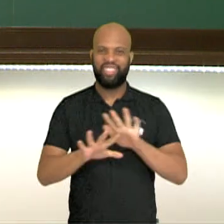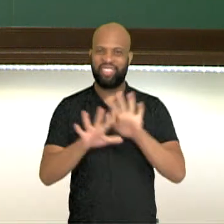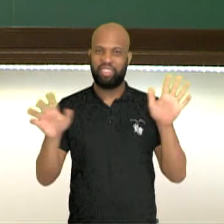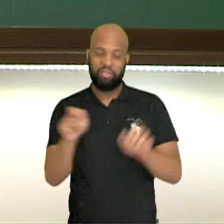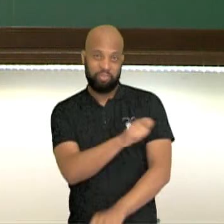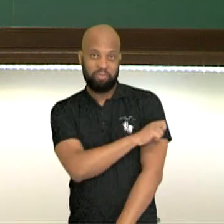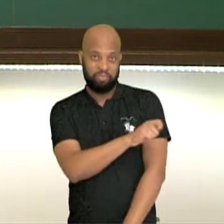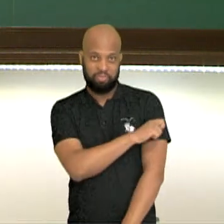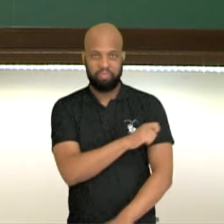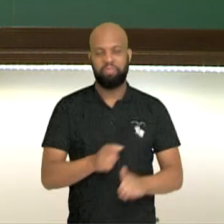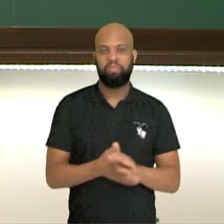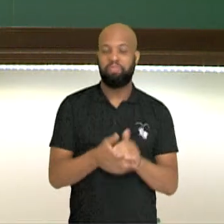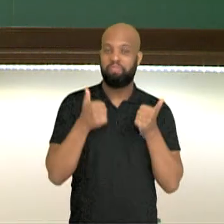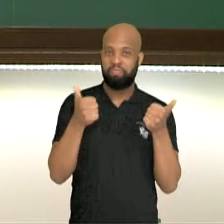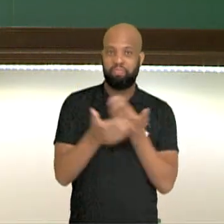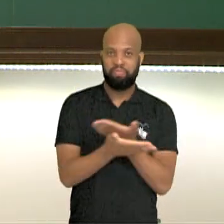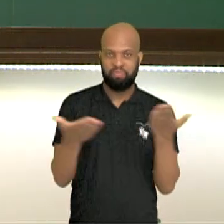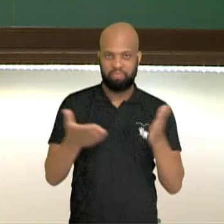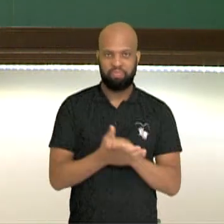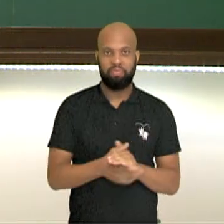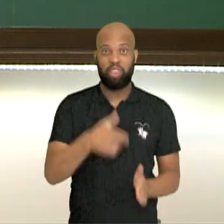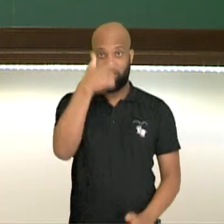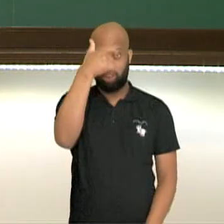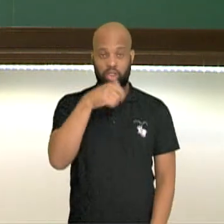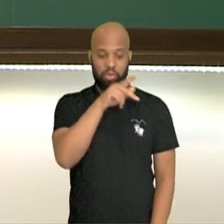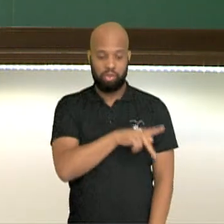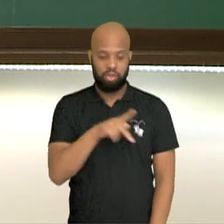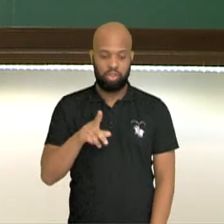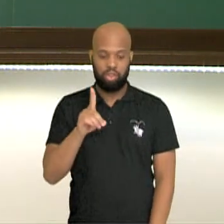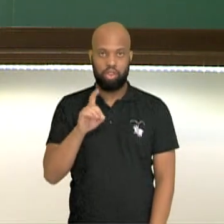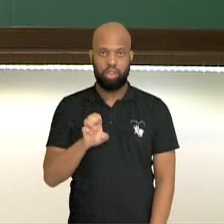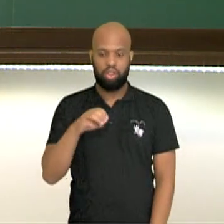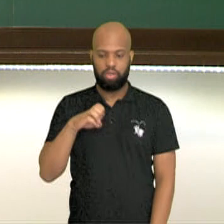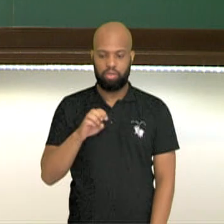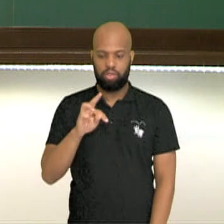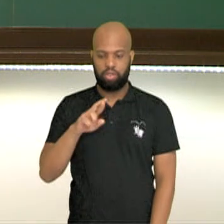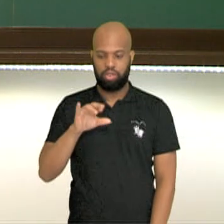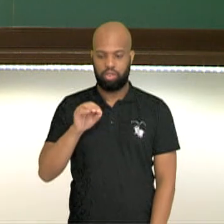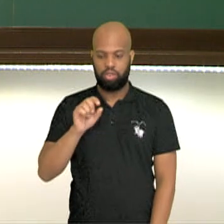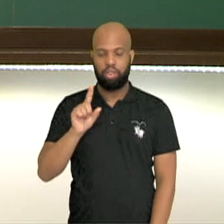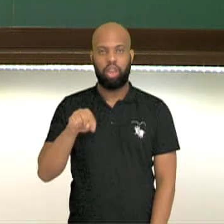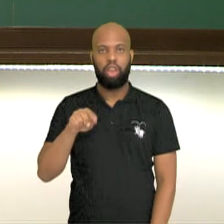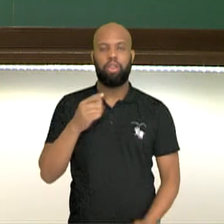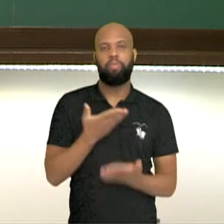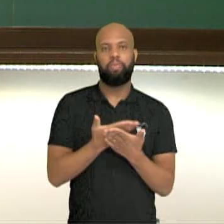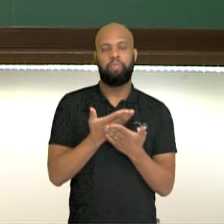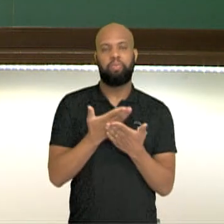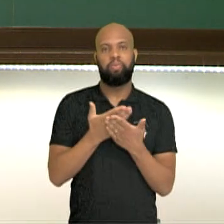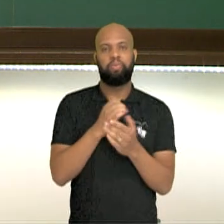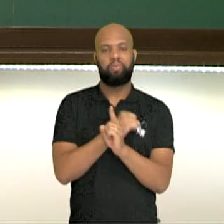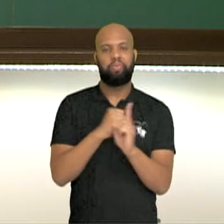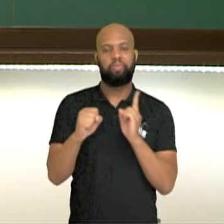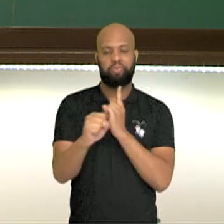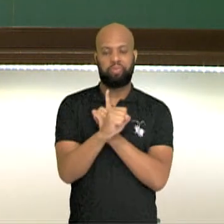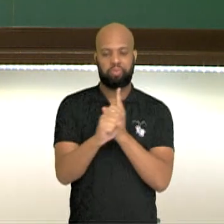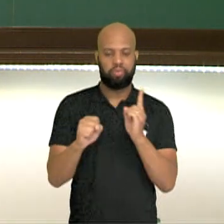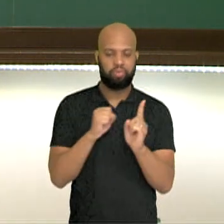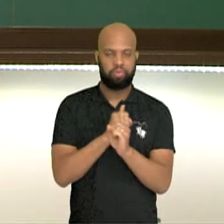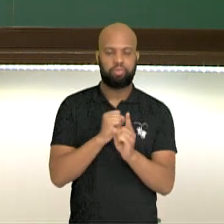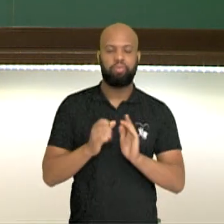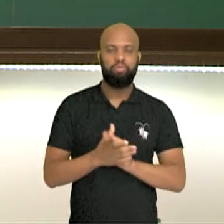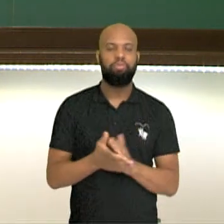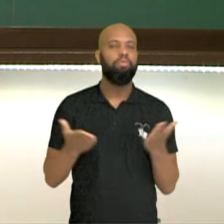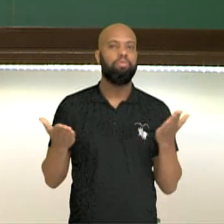E aí, estudantes? Tudo bem? Professor Demetrio na área para mais uma aula de Sociologia.